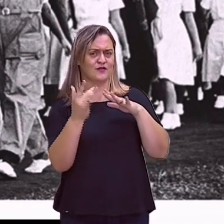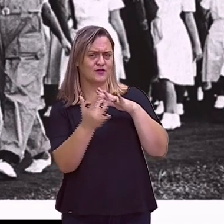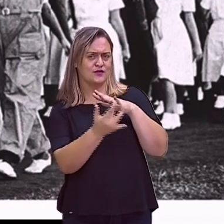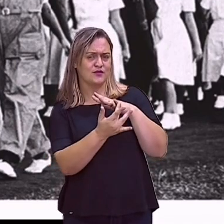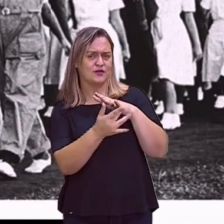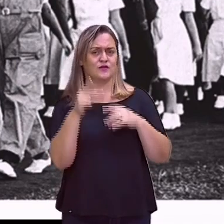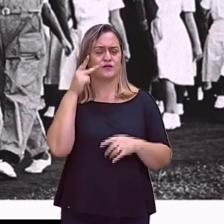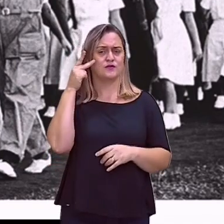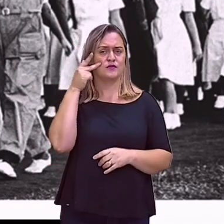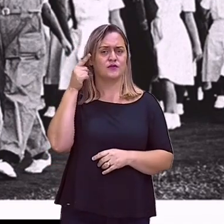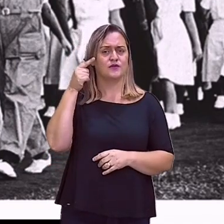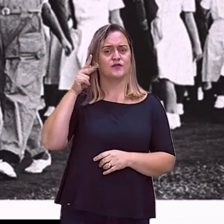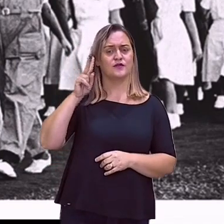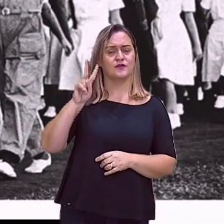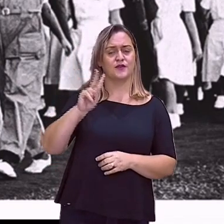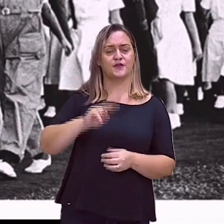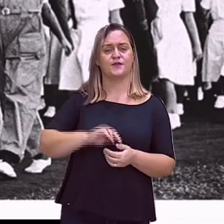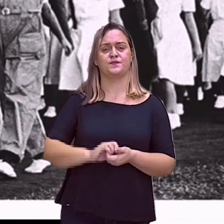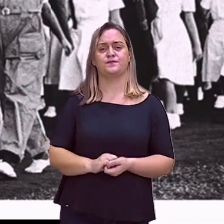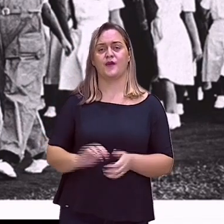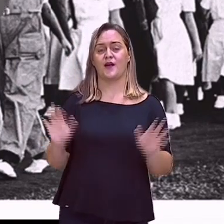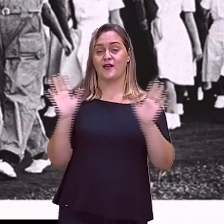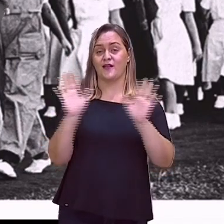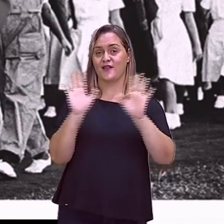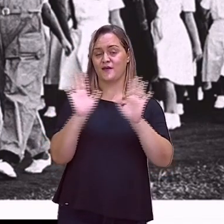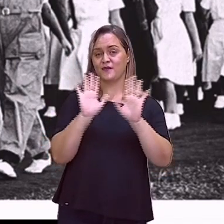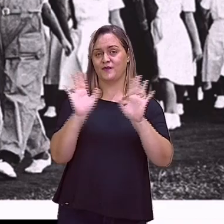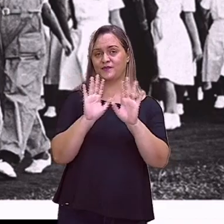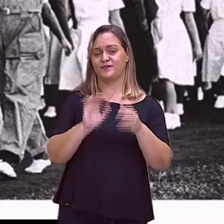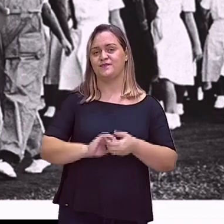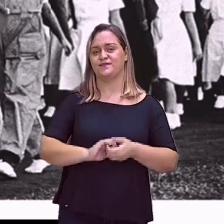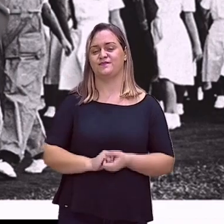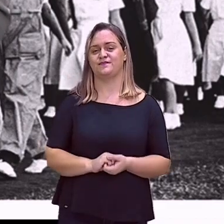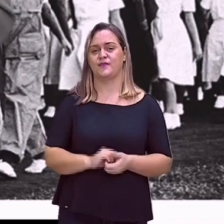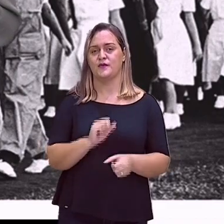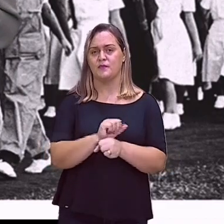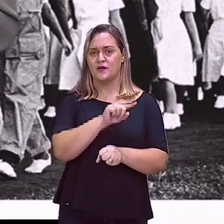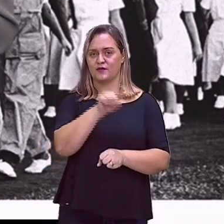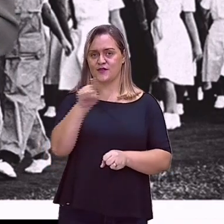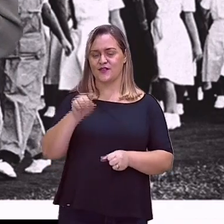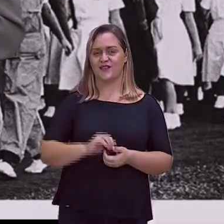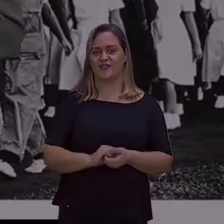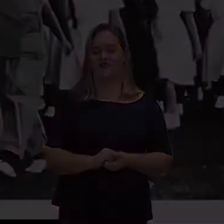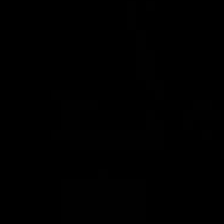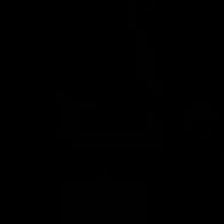sociais, SMED GV. Até a próxima aula. Aguardo vocês.